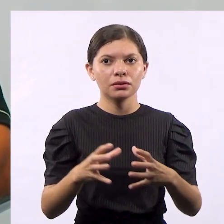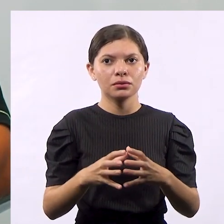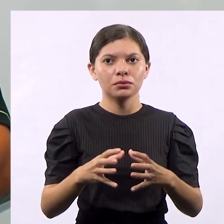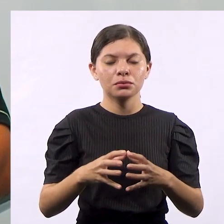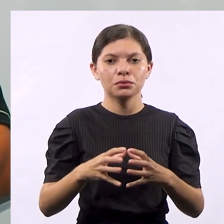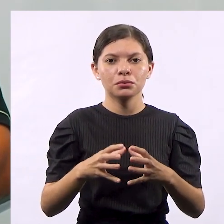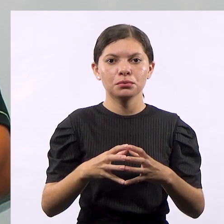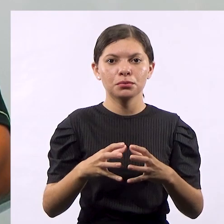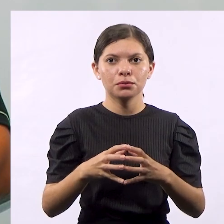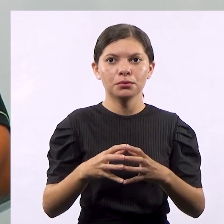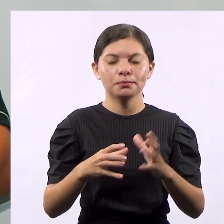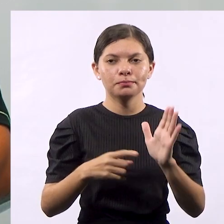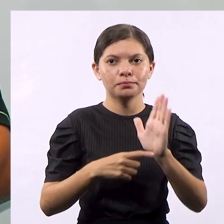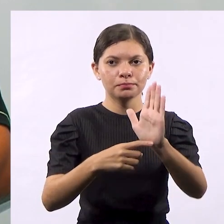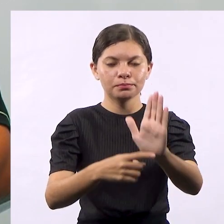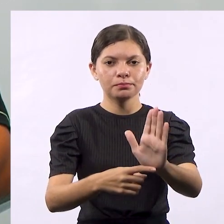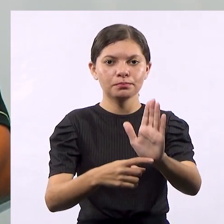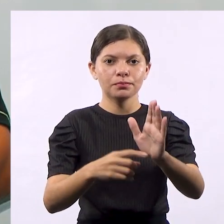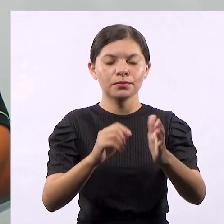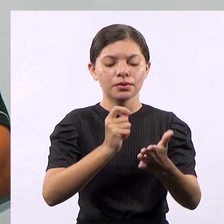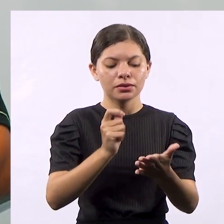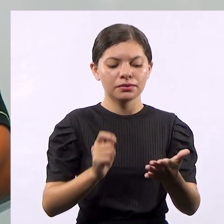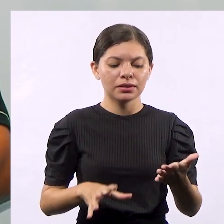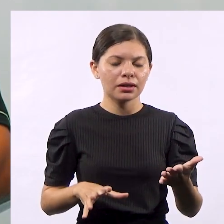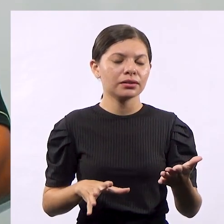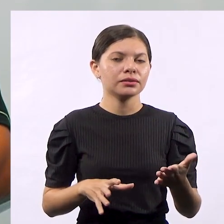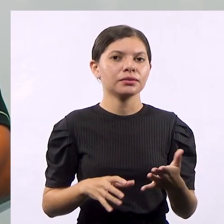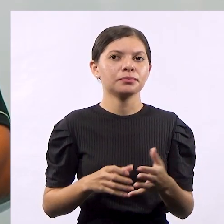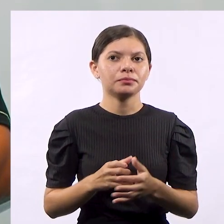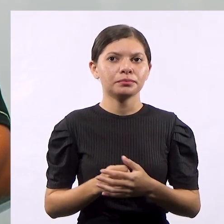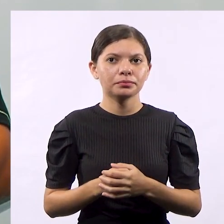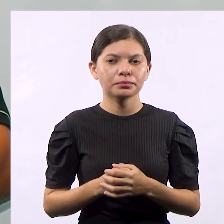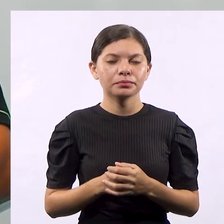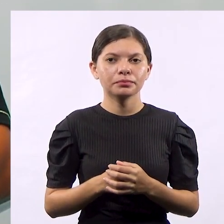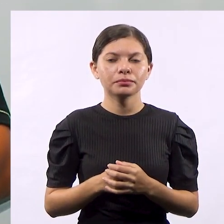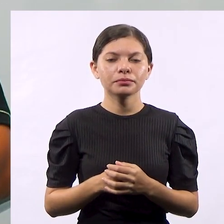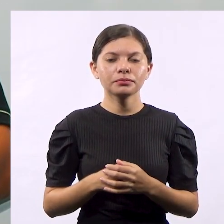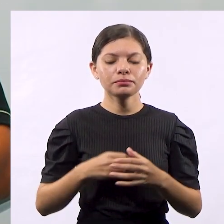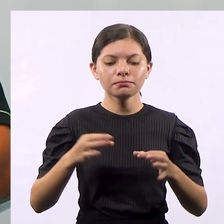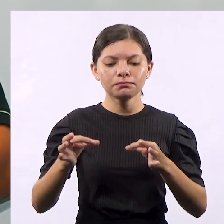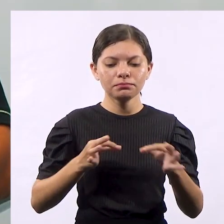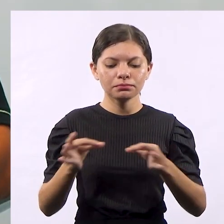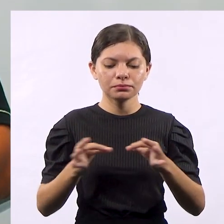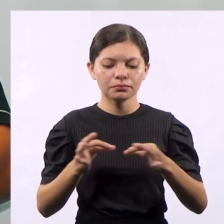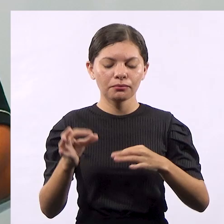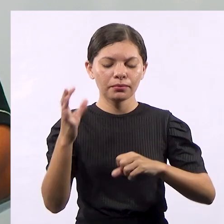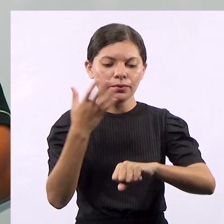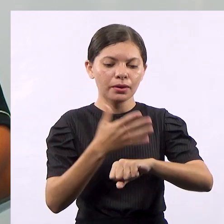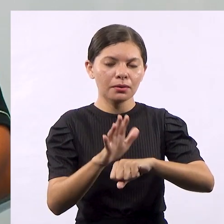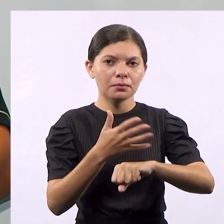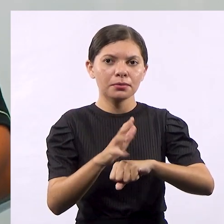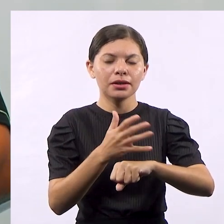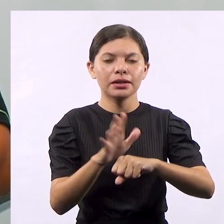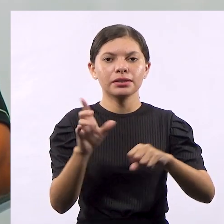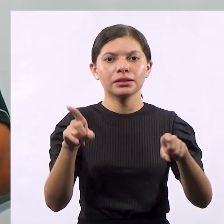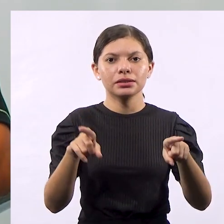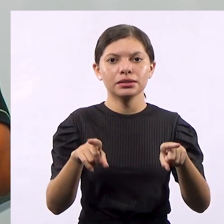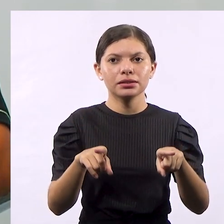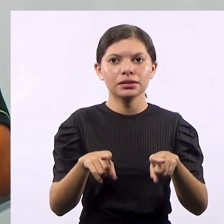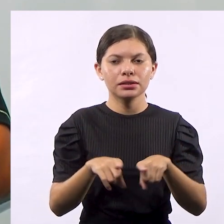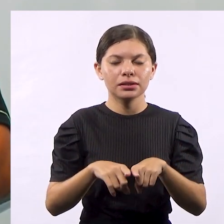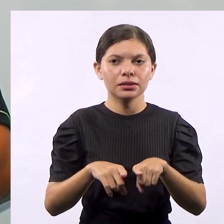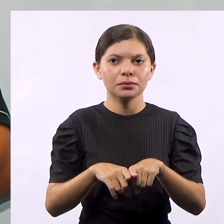No grupo que direciona as atividades pedagógicas daquela organização. Então, tanto as práticas